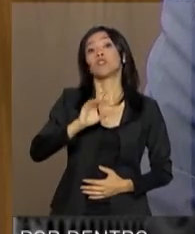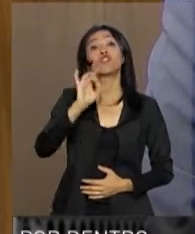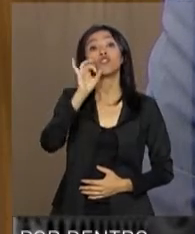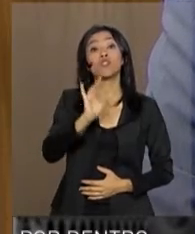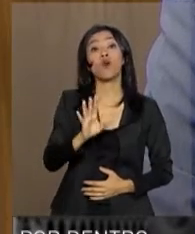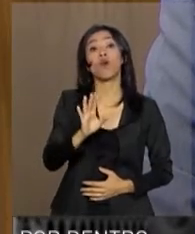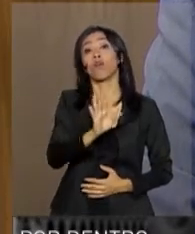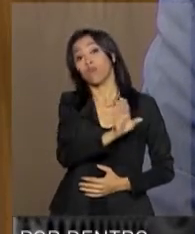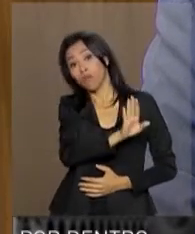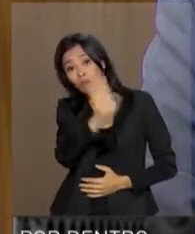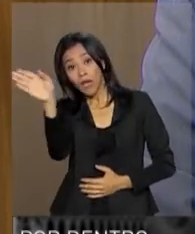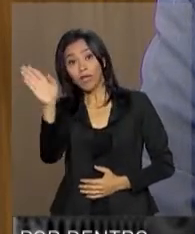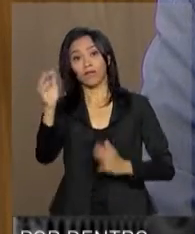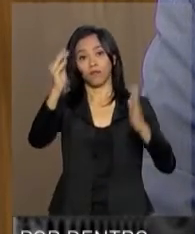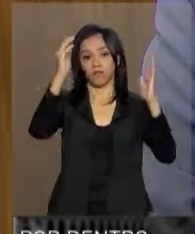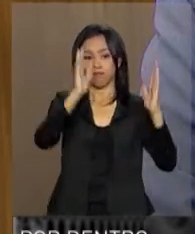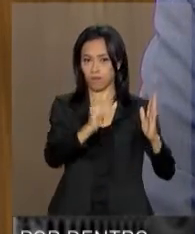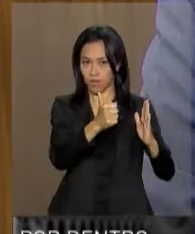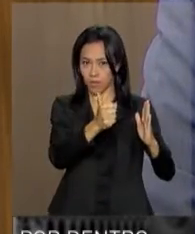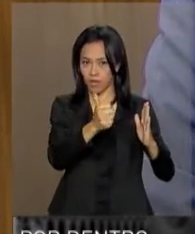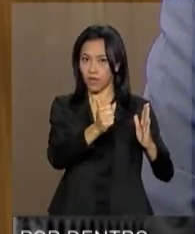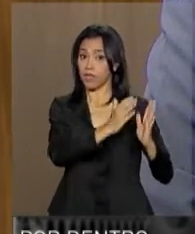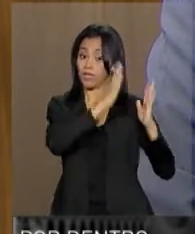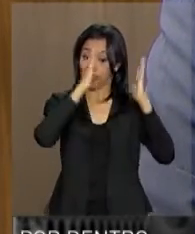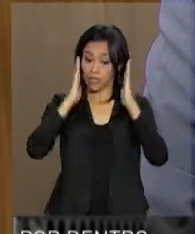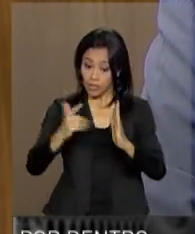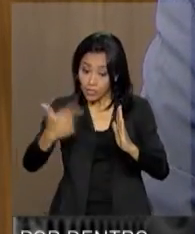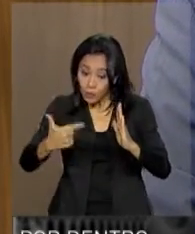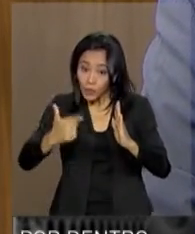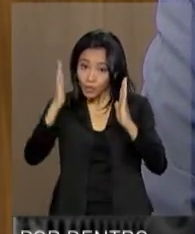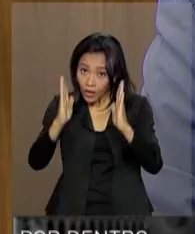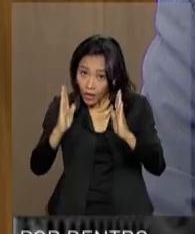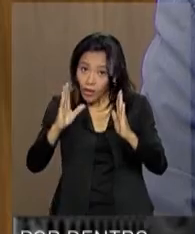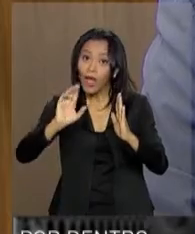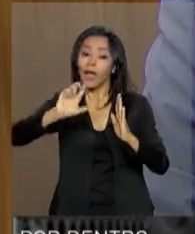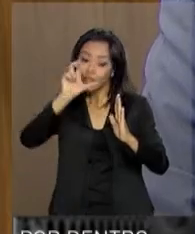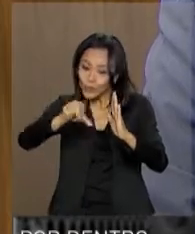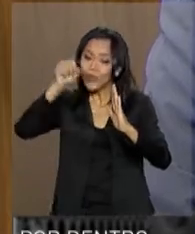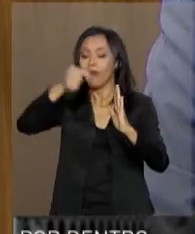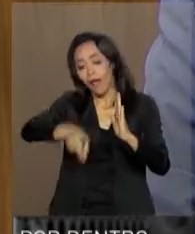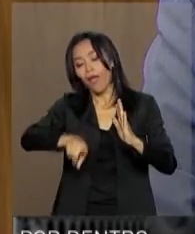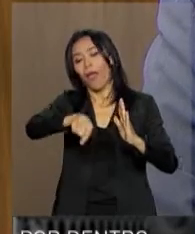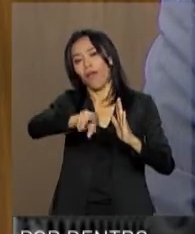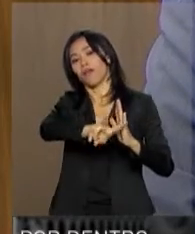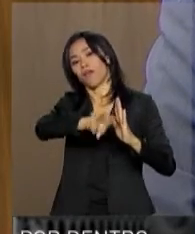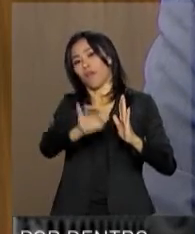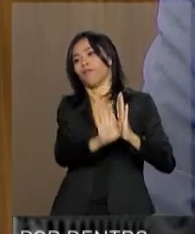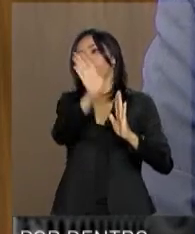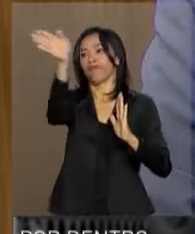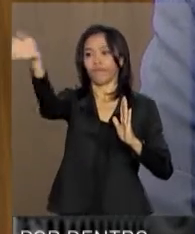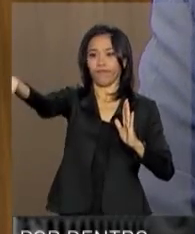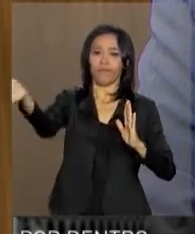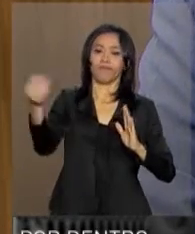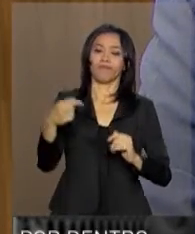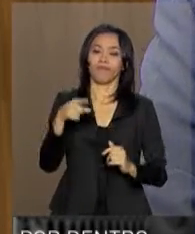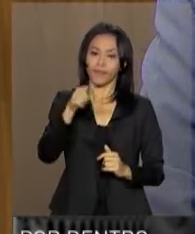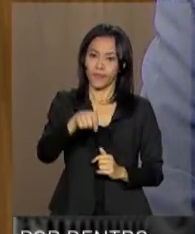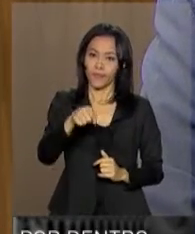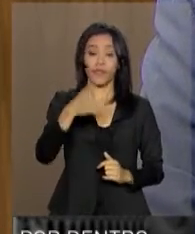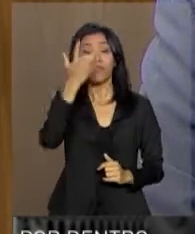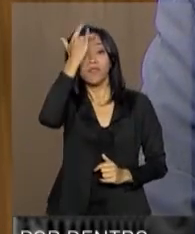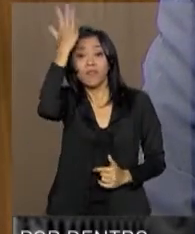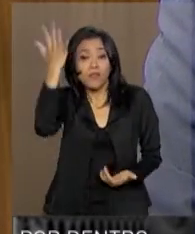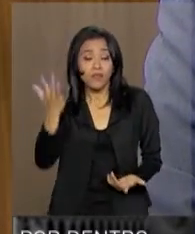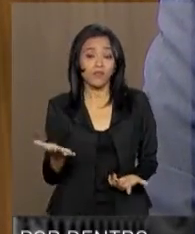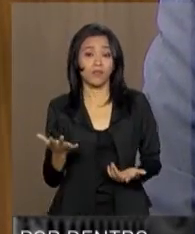segunda fase aquele jovem que efetivamente foi selecionado não só esse tipo de serviço que nós buscamos em que facilita a vida